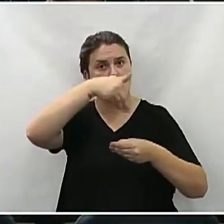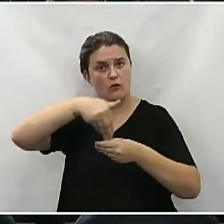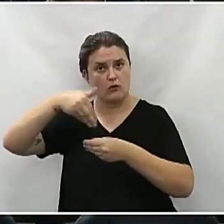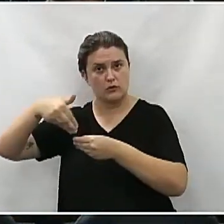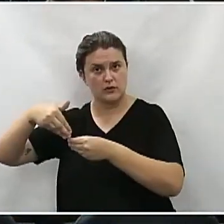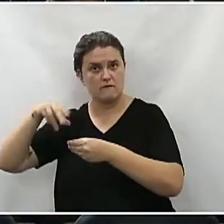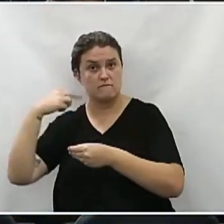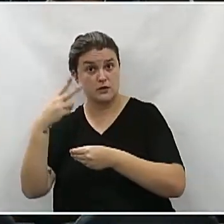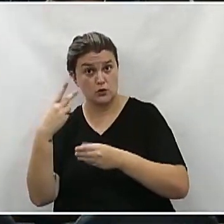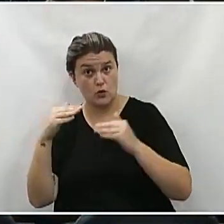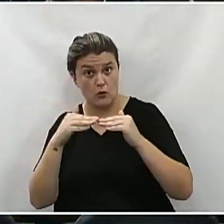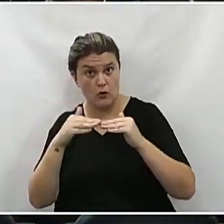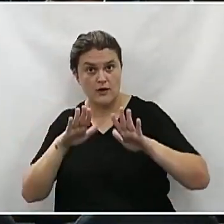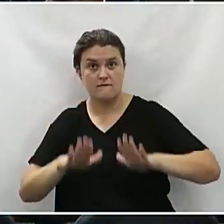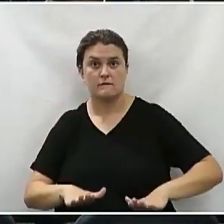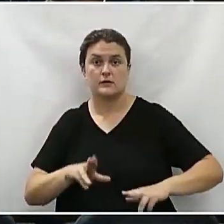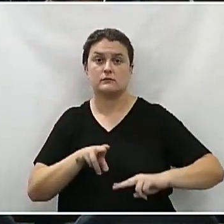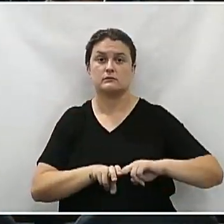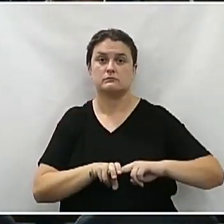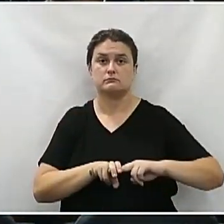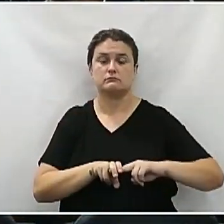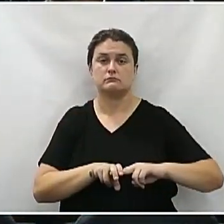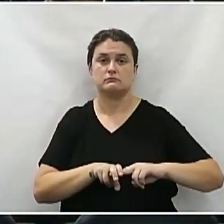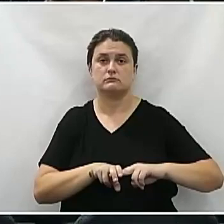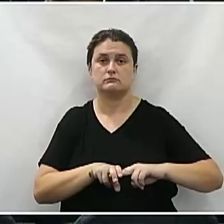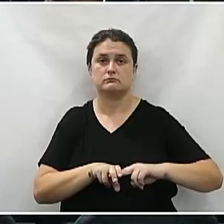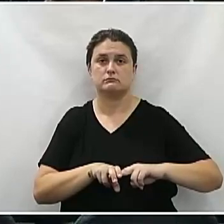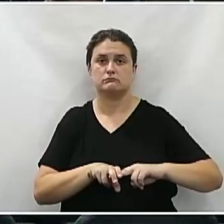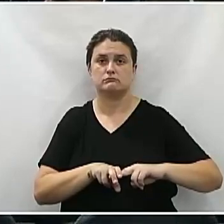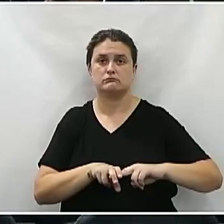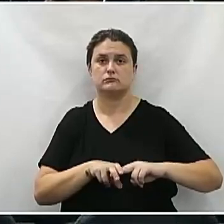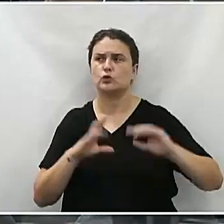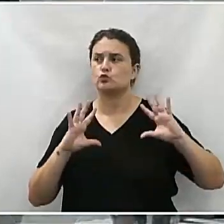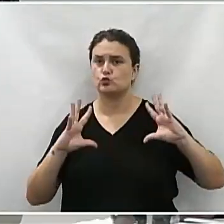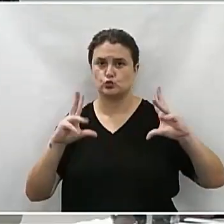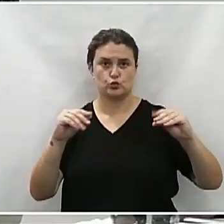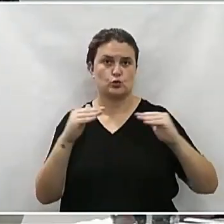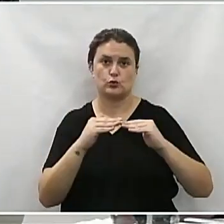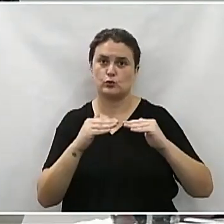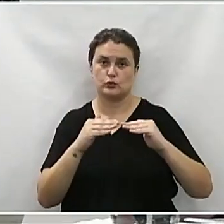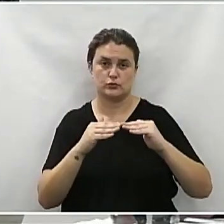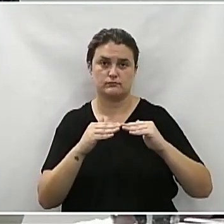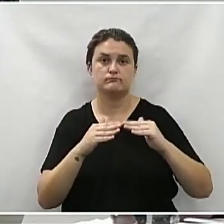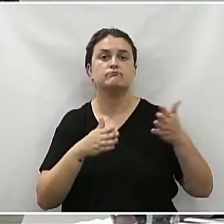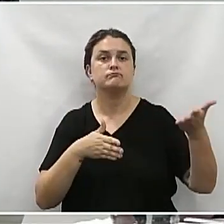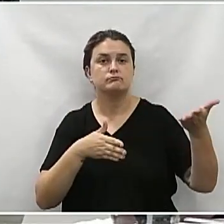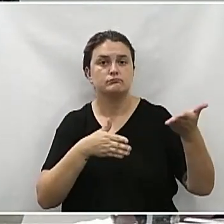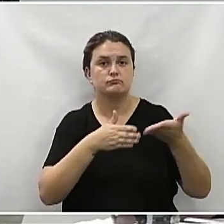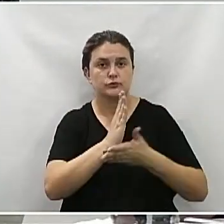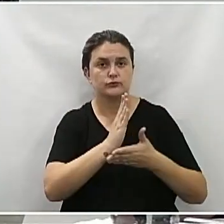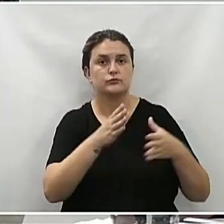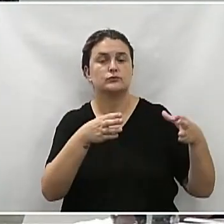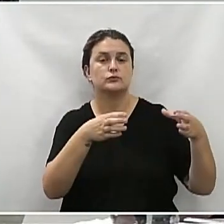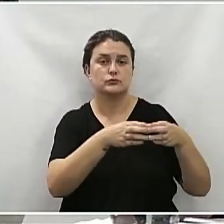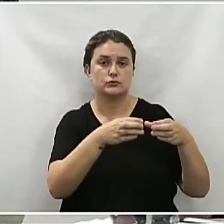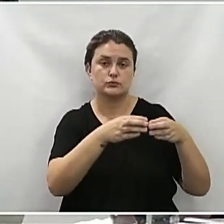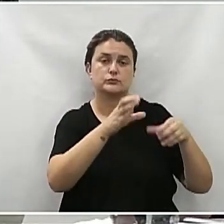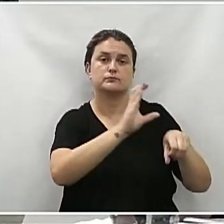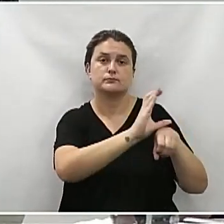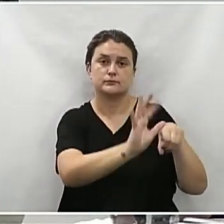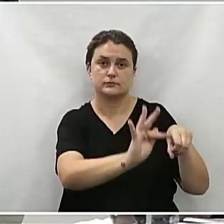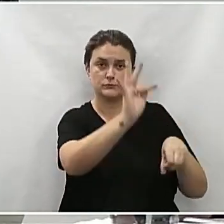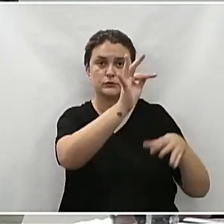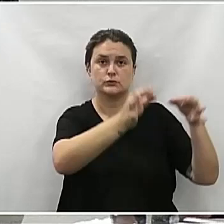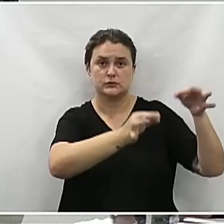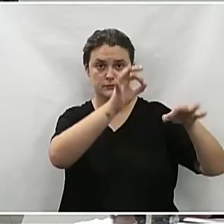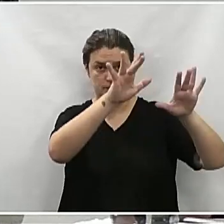Os senhores vereadores que aprovam, permaneçam como estão. Aprovado o parecer fundamentado da Comissão de Constituição,